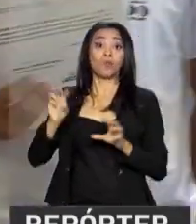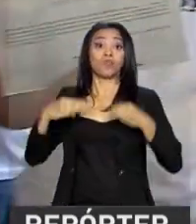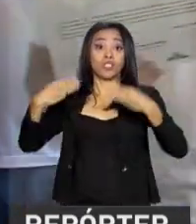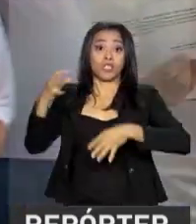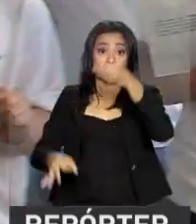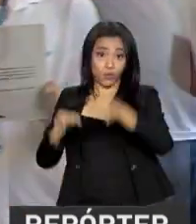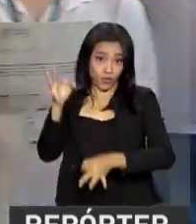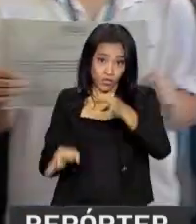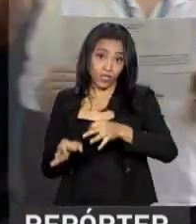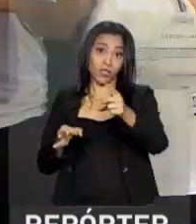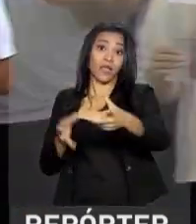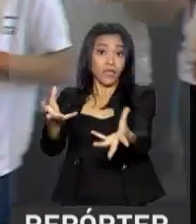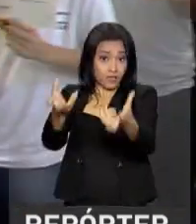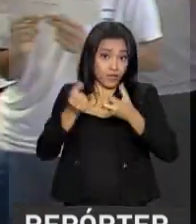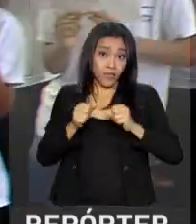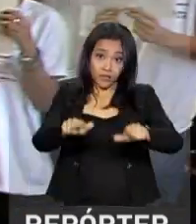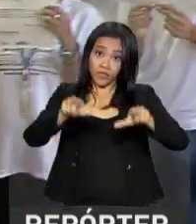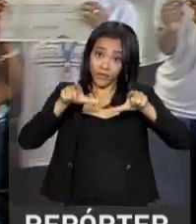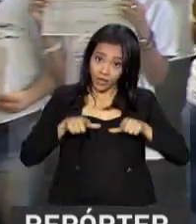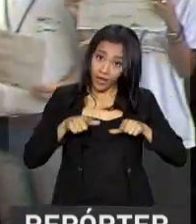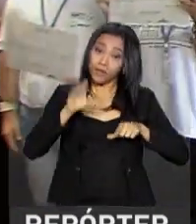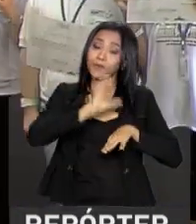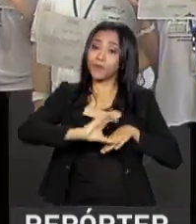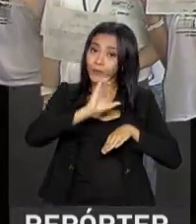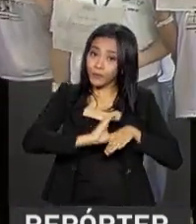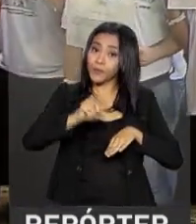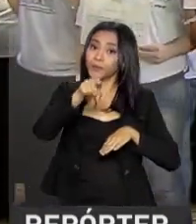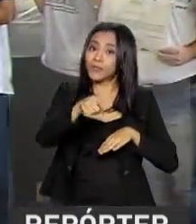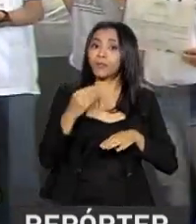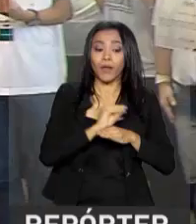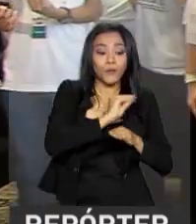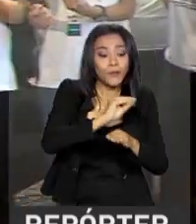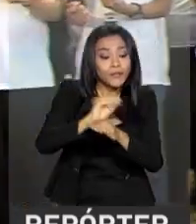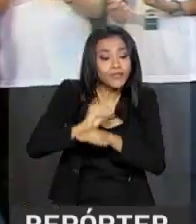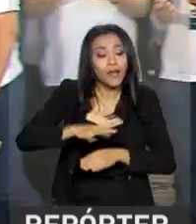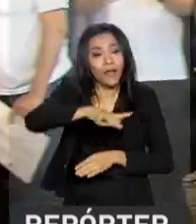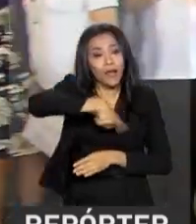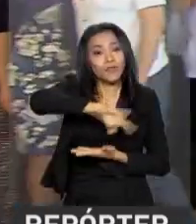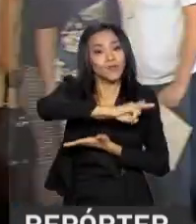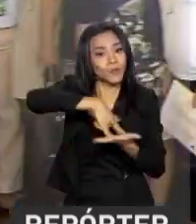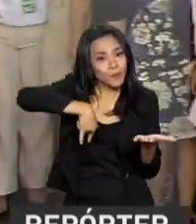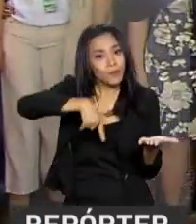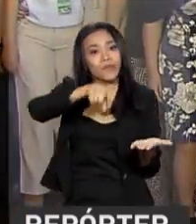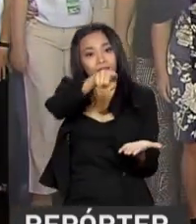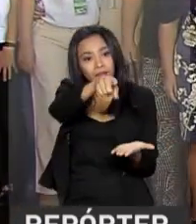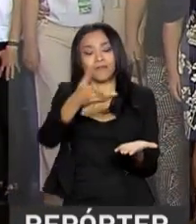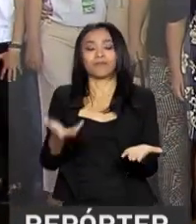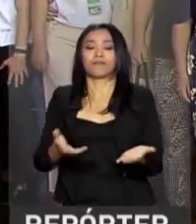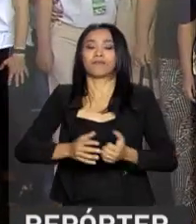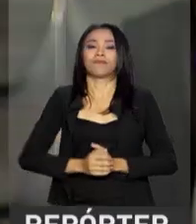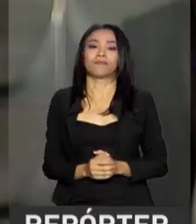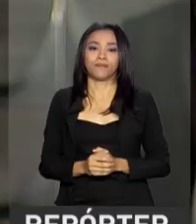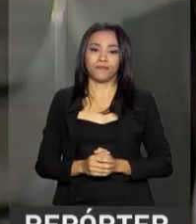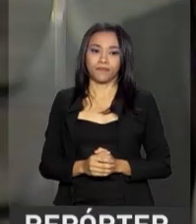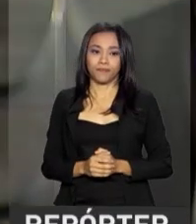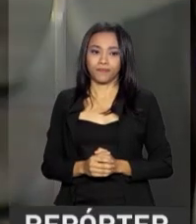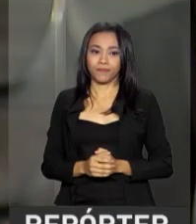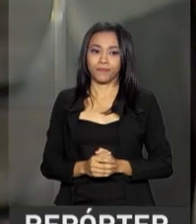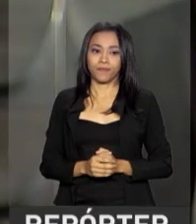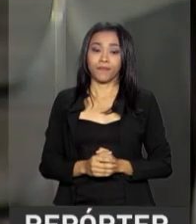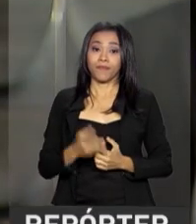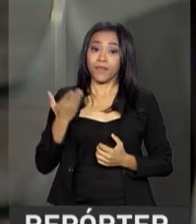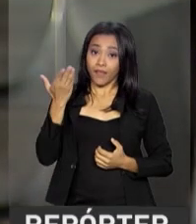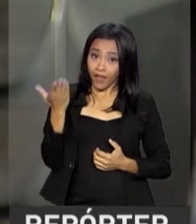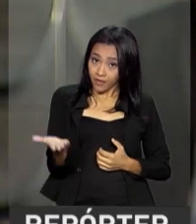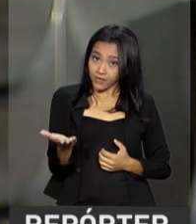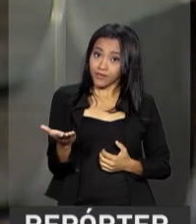receberão certificado do curso de conservação preventiva de acervos documentais essa é a função